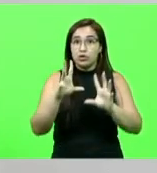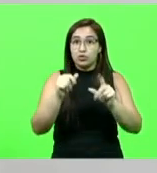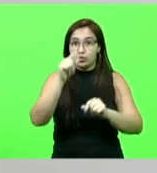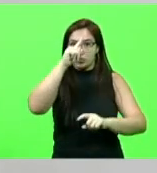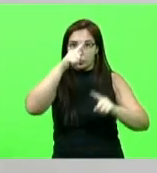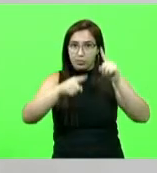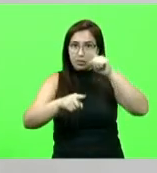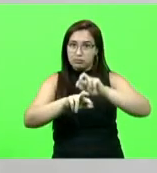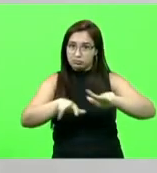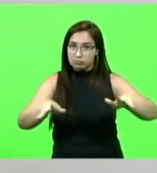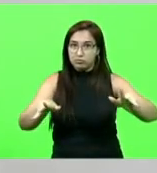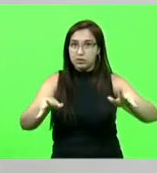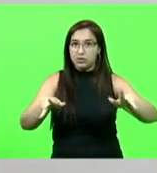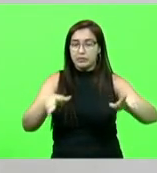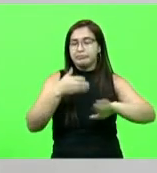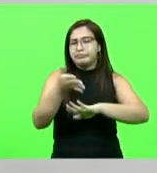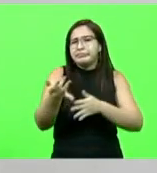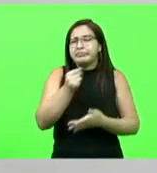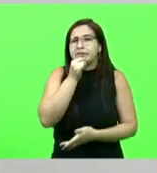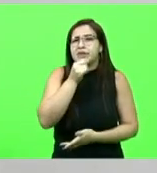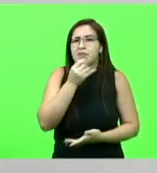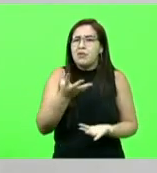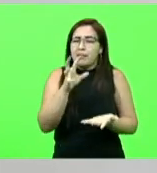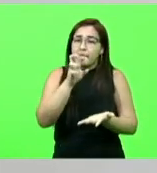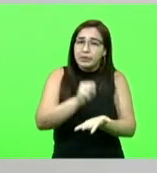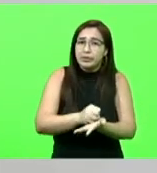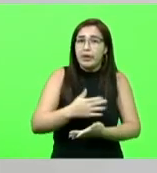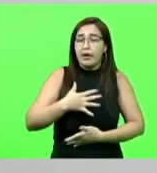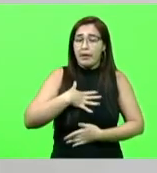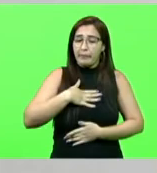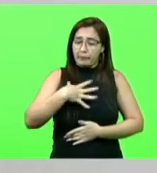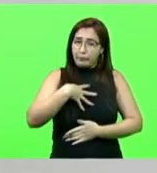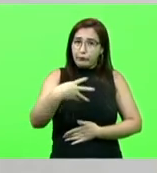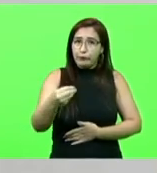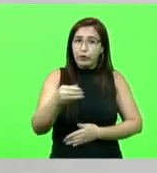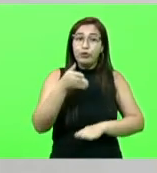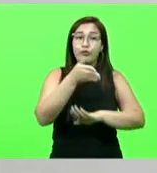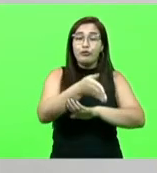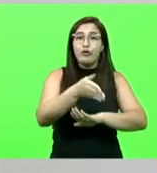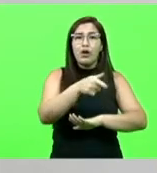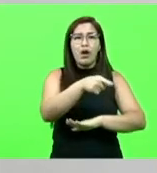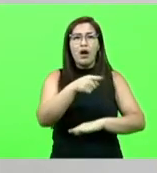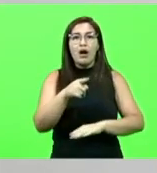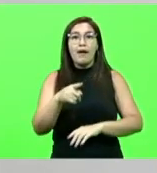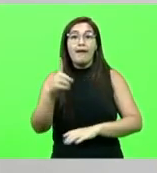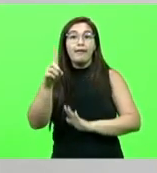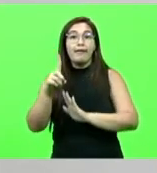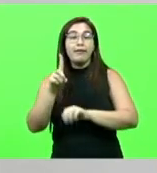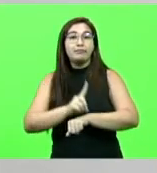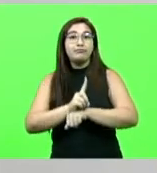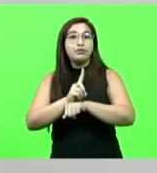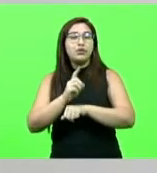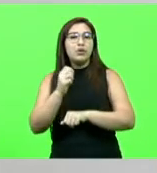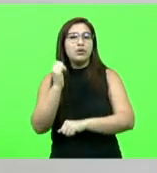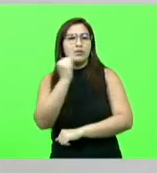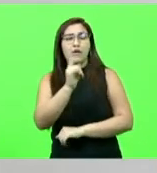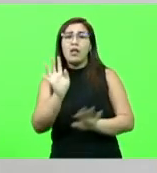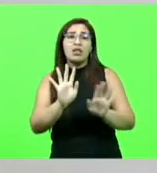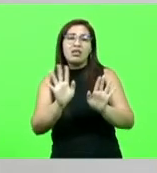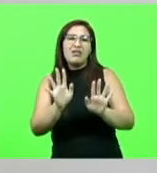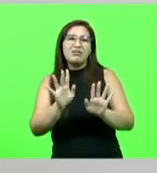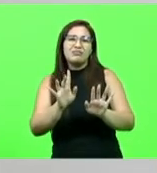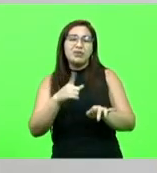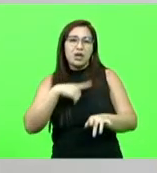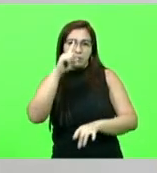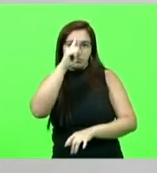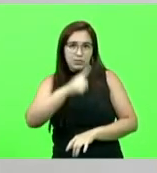se vai lá e diz assim: eu quero matricular o meu filho vai para a aula, e a diretora diz: não, eu tenho um decreto do governo do estado